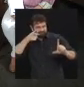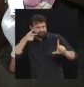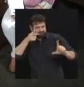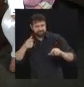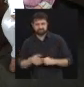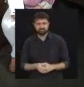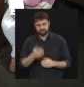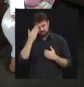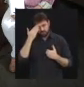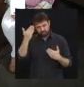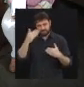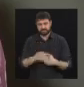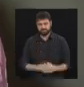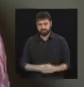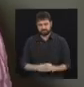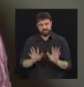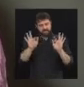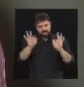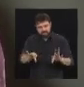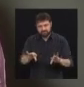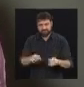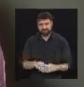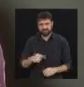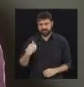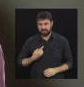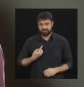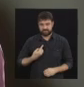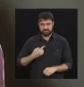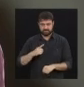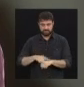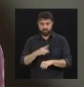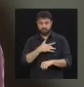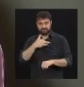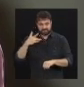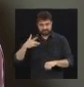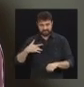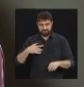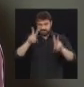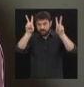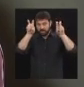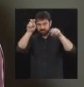aí. Certo? Muito obrigada. Obrigado. Ficamos por aqui. Esse foi o